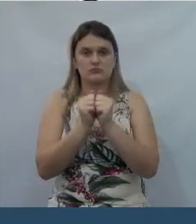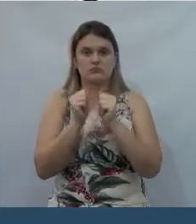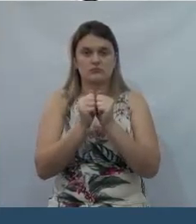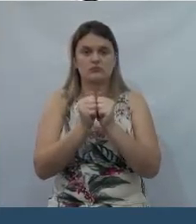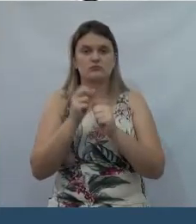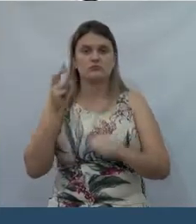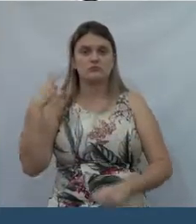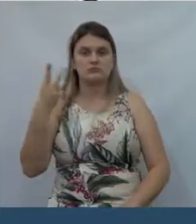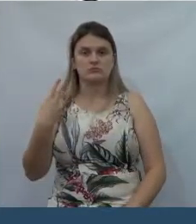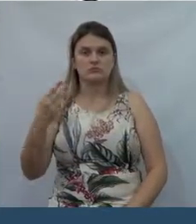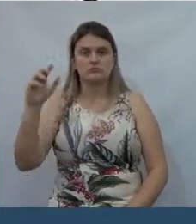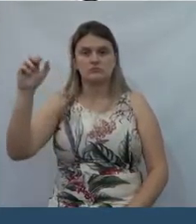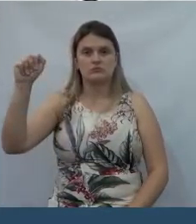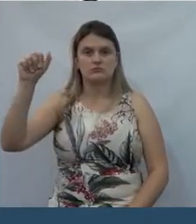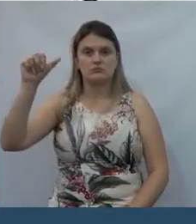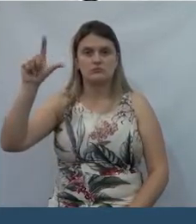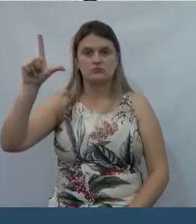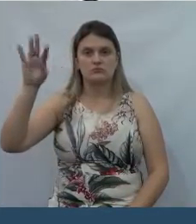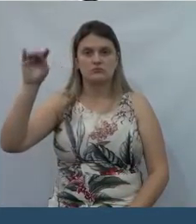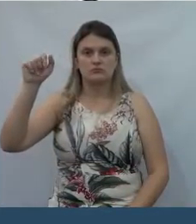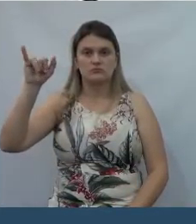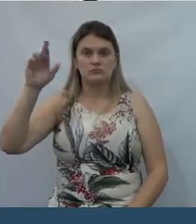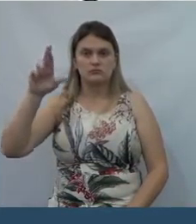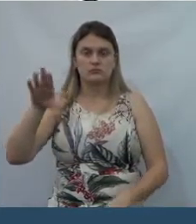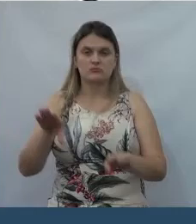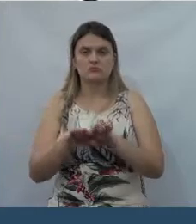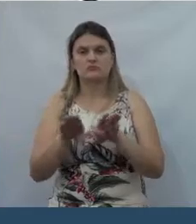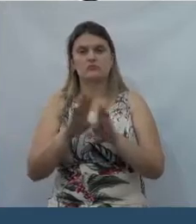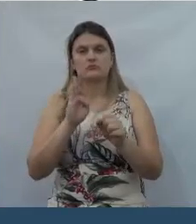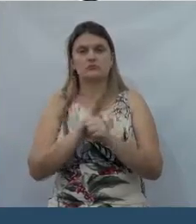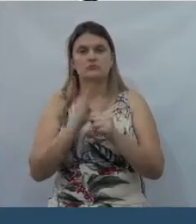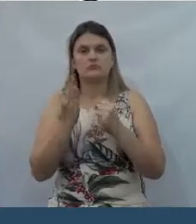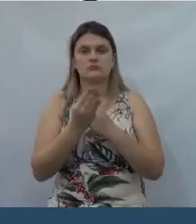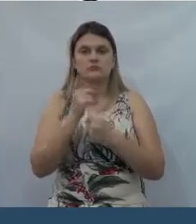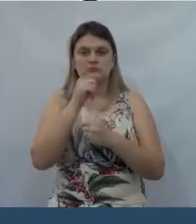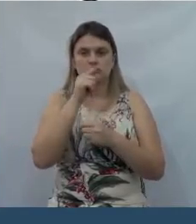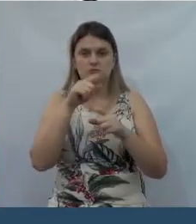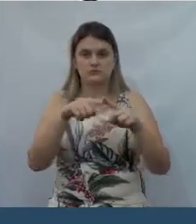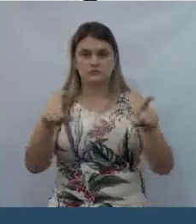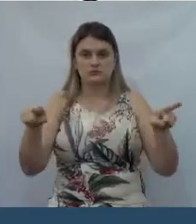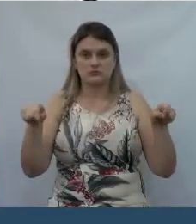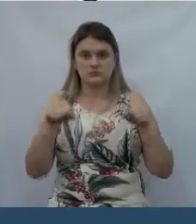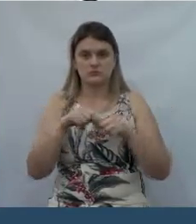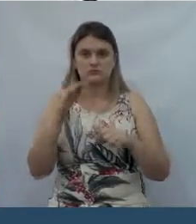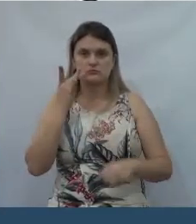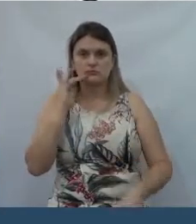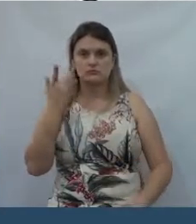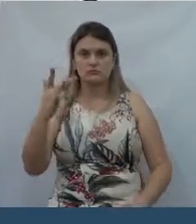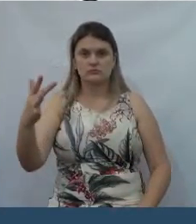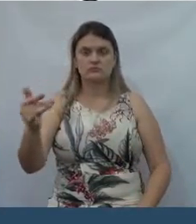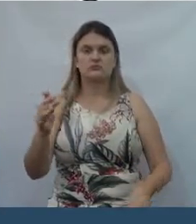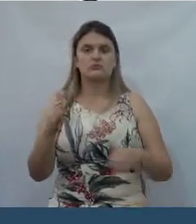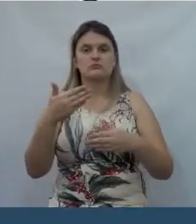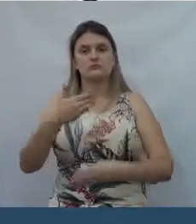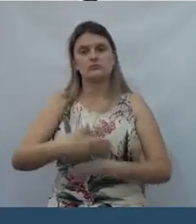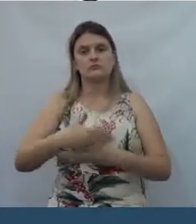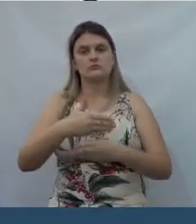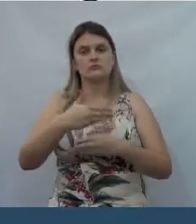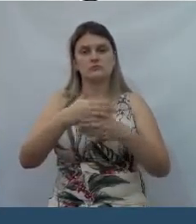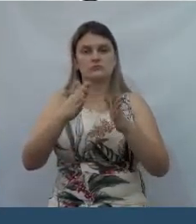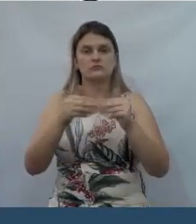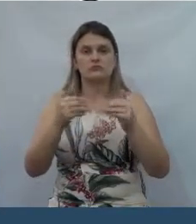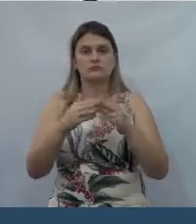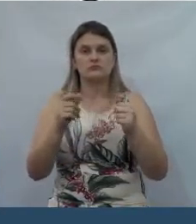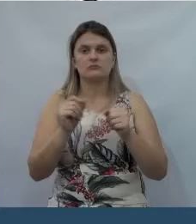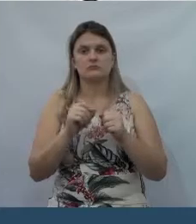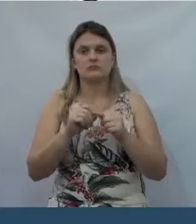Altair Iguaçuano, que estava lá no Lagoa Dourada também, acompanhando obras que foram pedidas através de requerimento